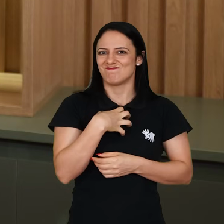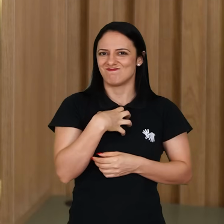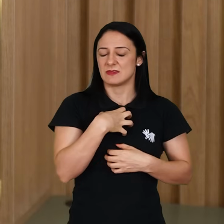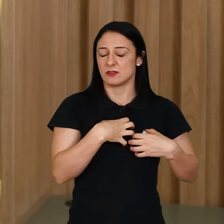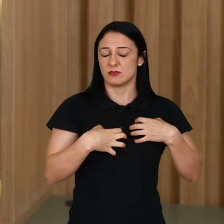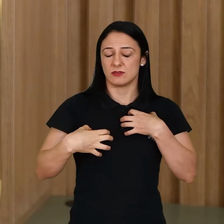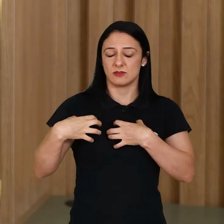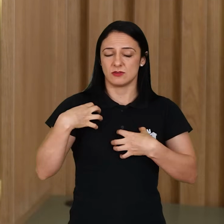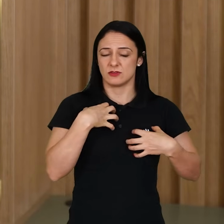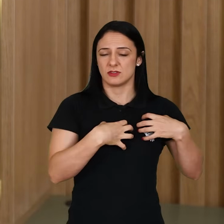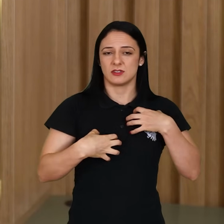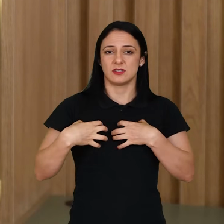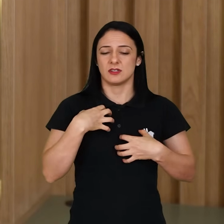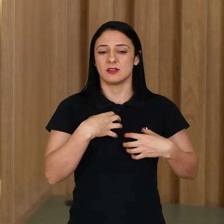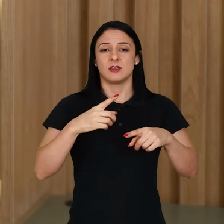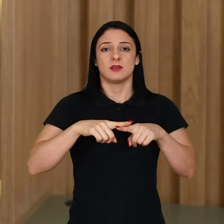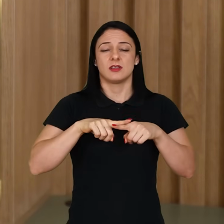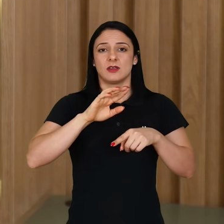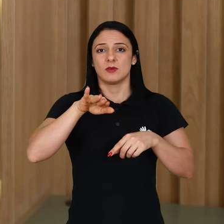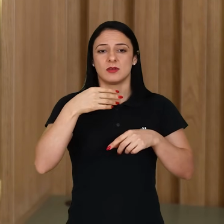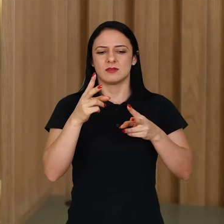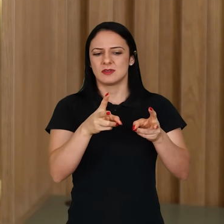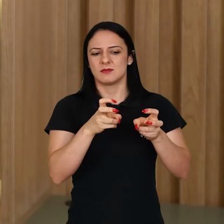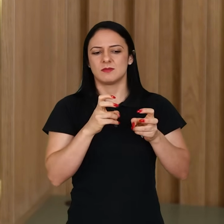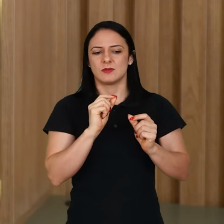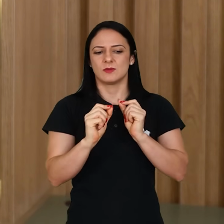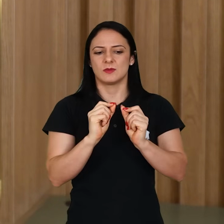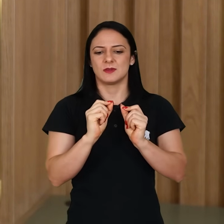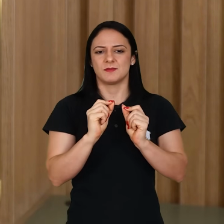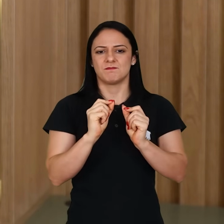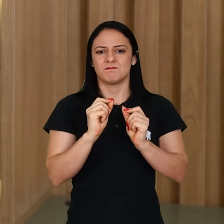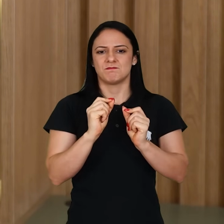afetado. Sabe, quando a gente via